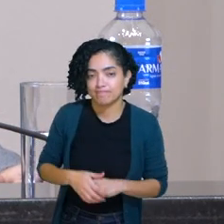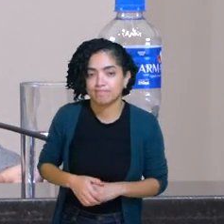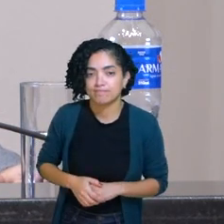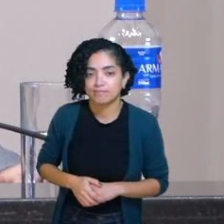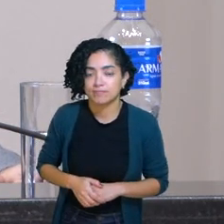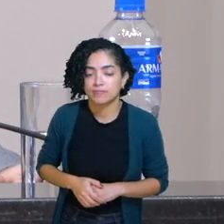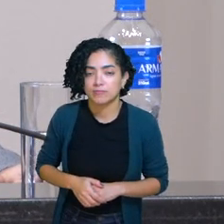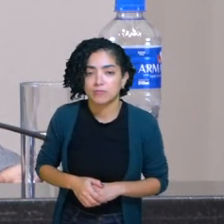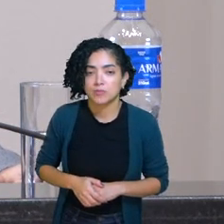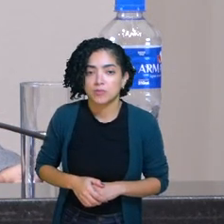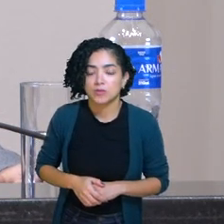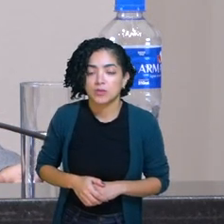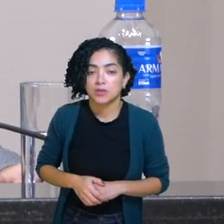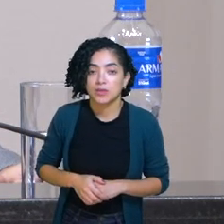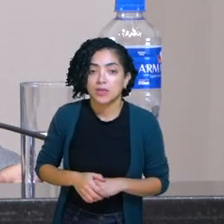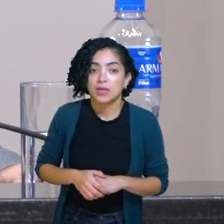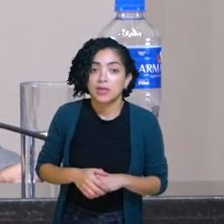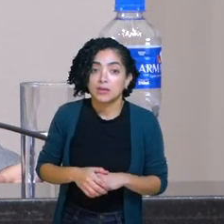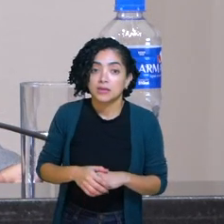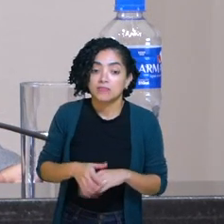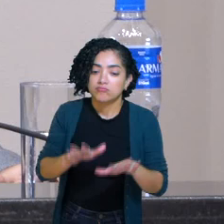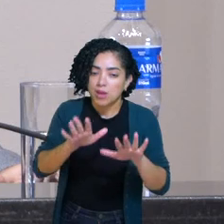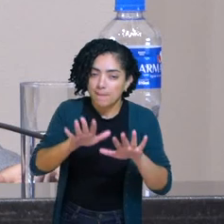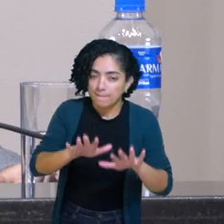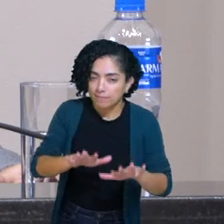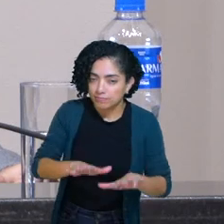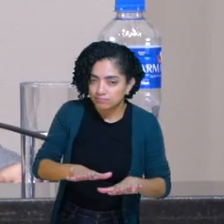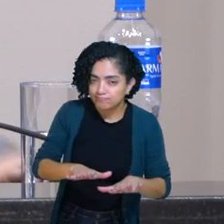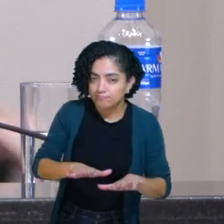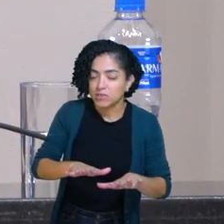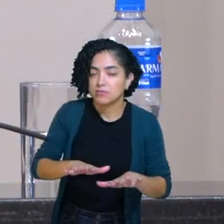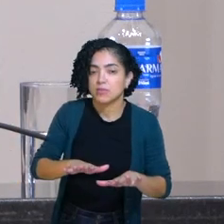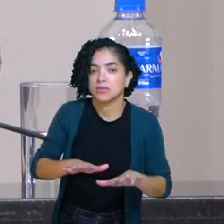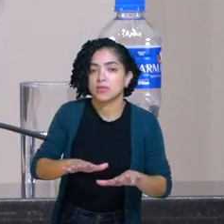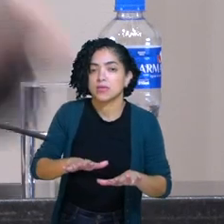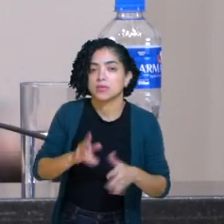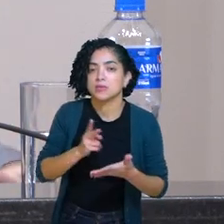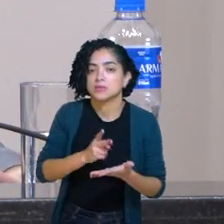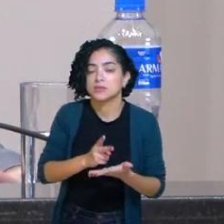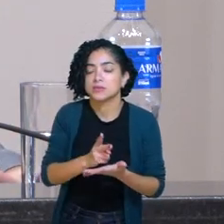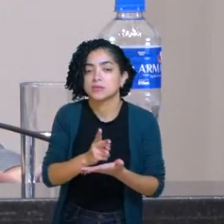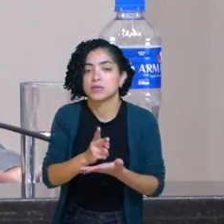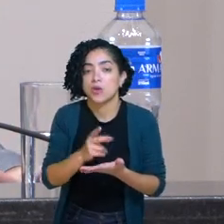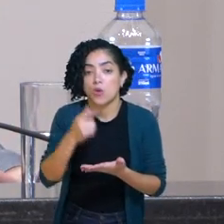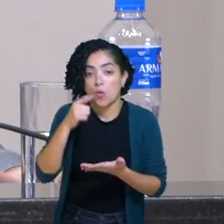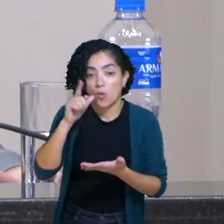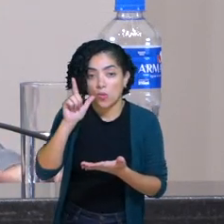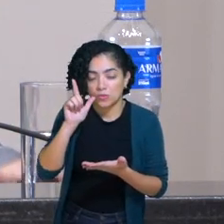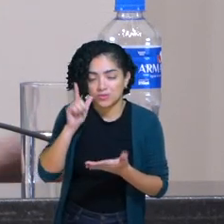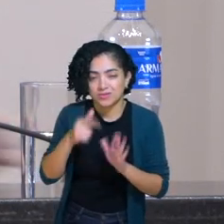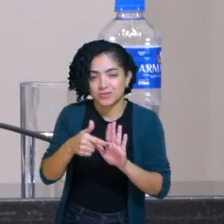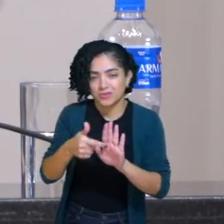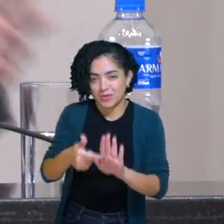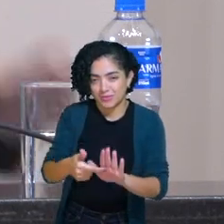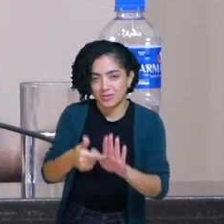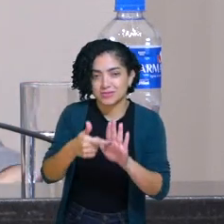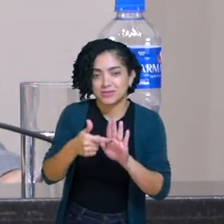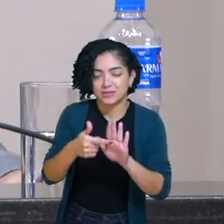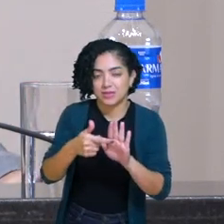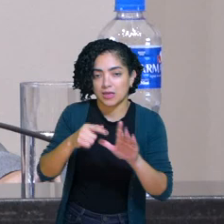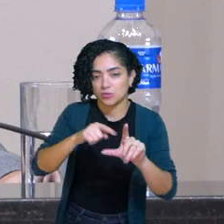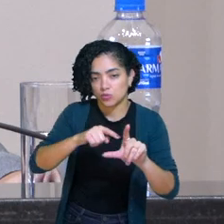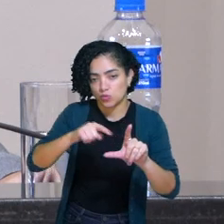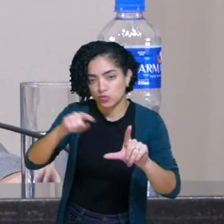oferta e a permanência dos acadêmicos em licenciaturas né ontem foi apresentado aqui eh eh os dados